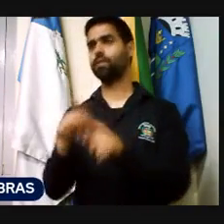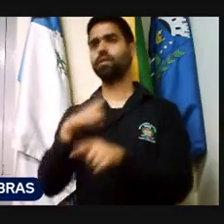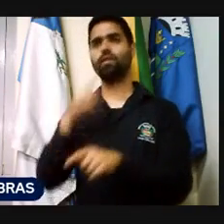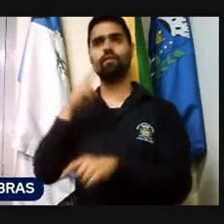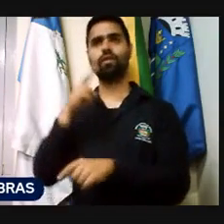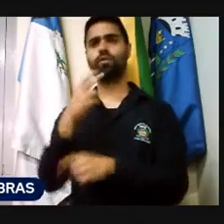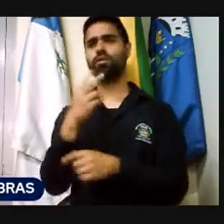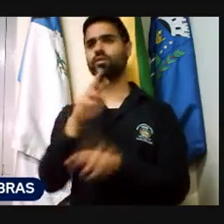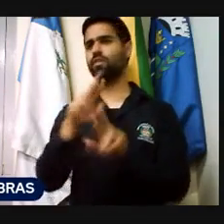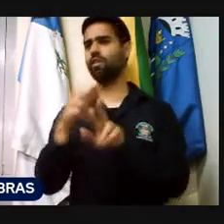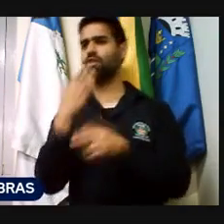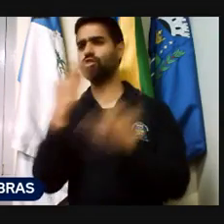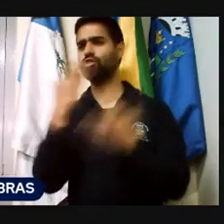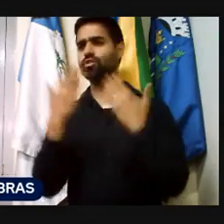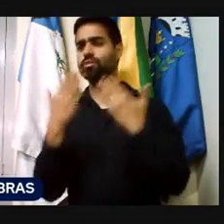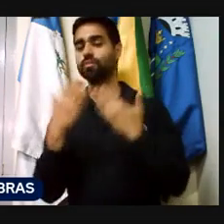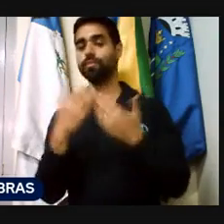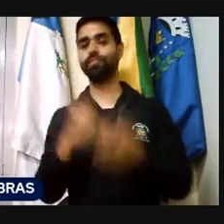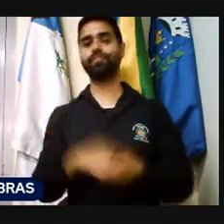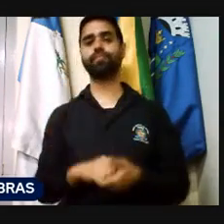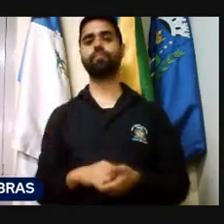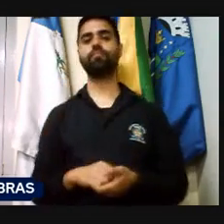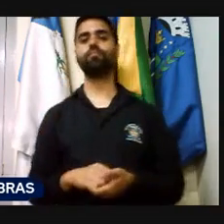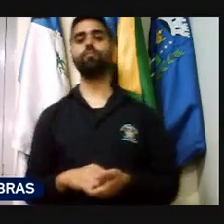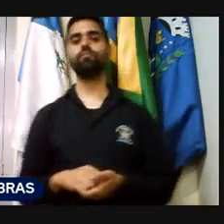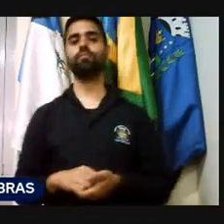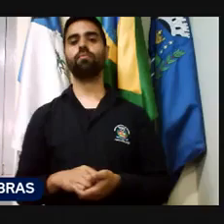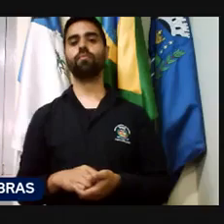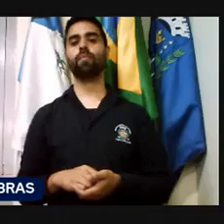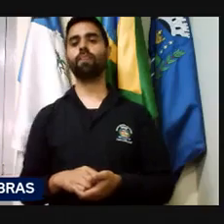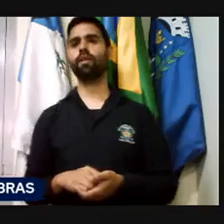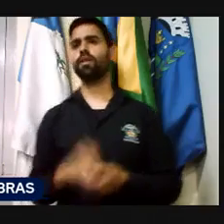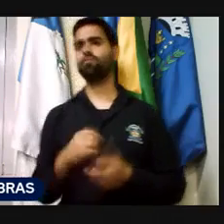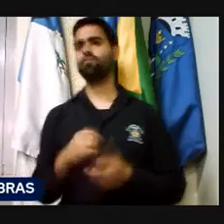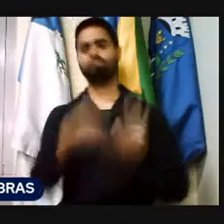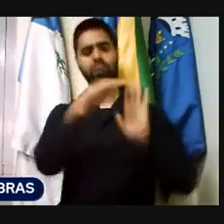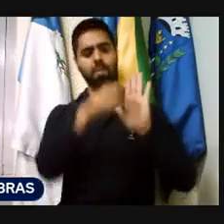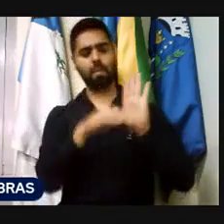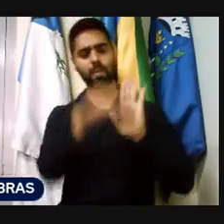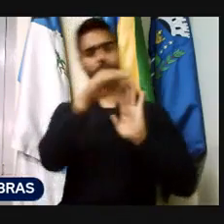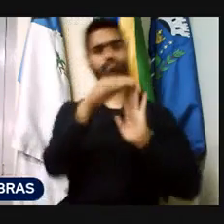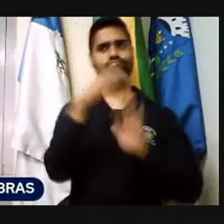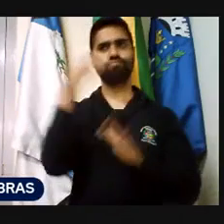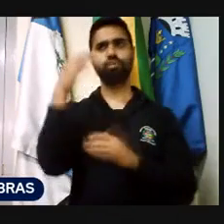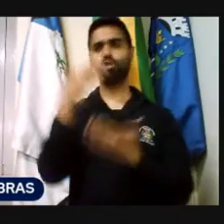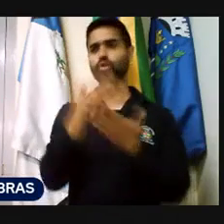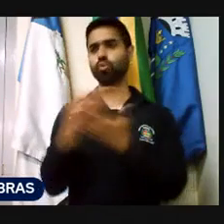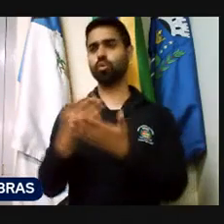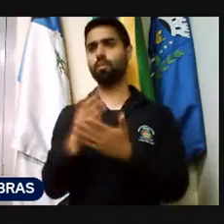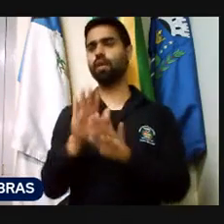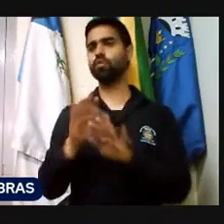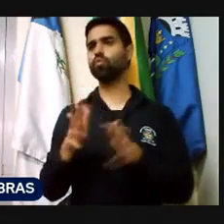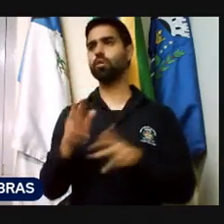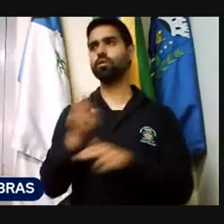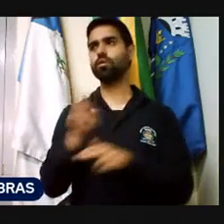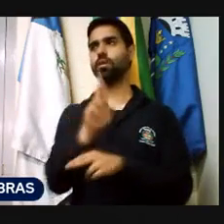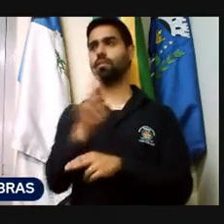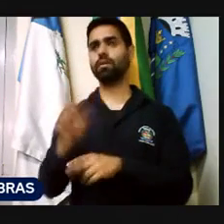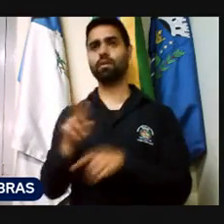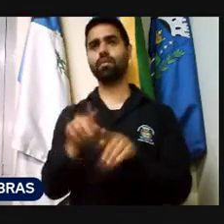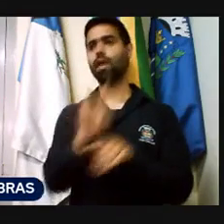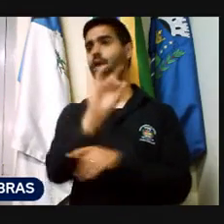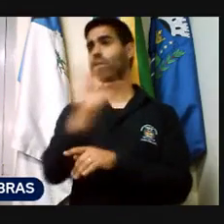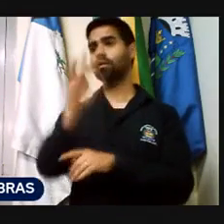diversos tipos, diversos graus de estudos, mas todos eles representam a comunidade valenciana. Cada um com a